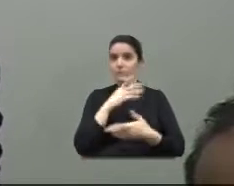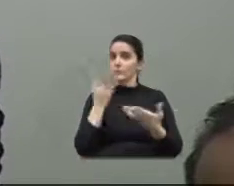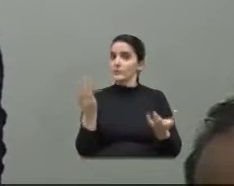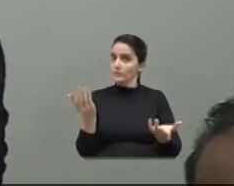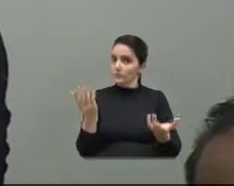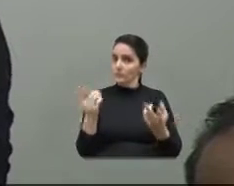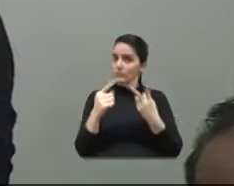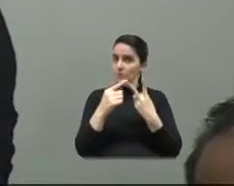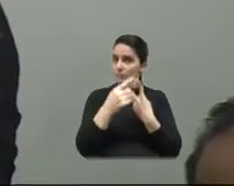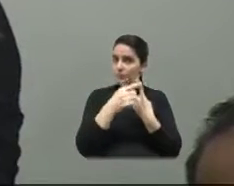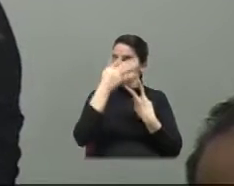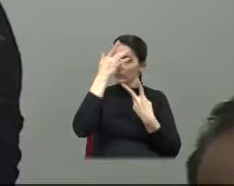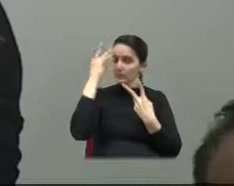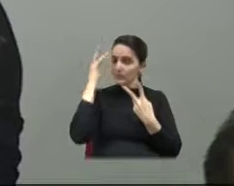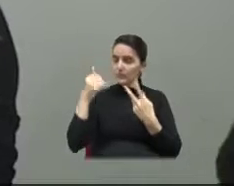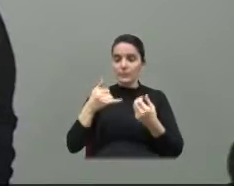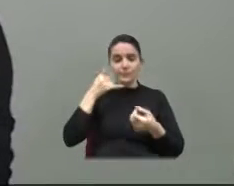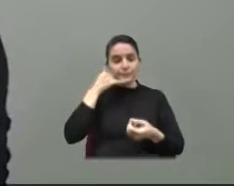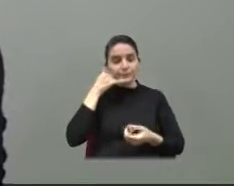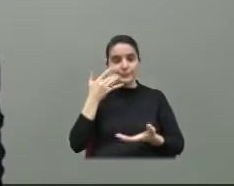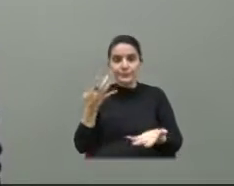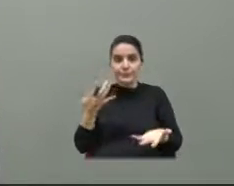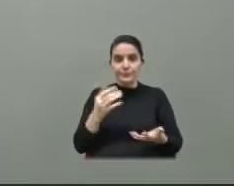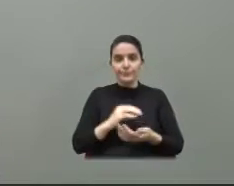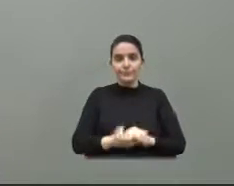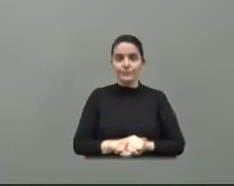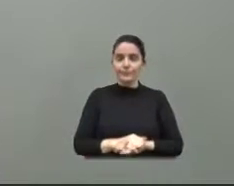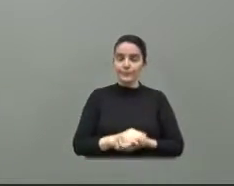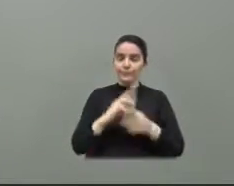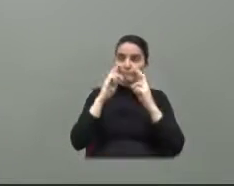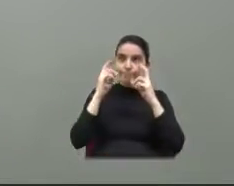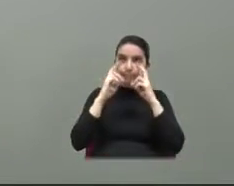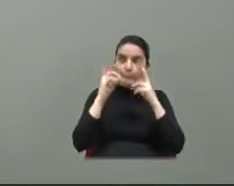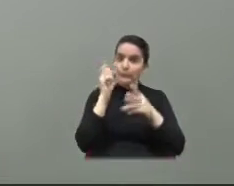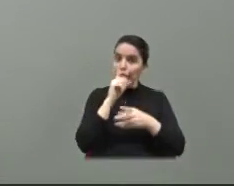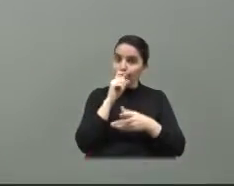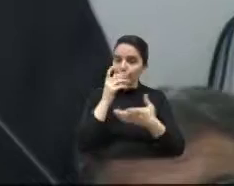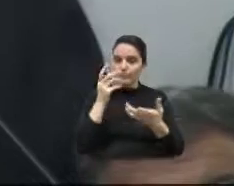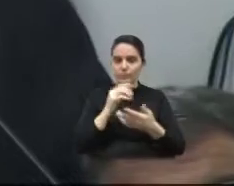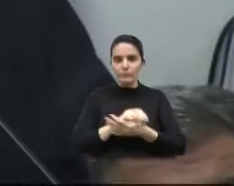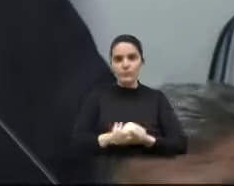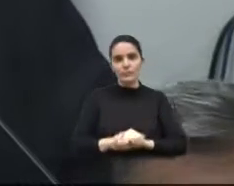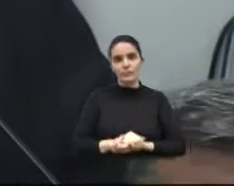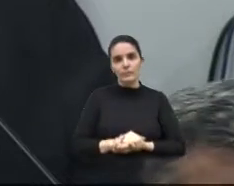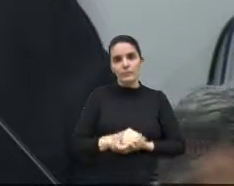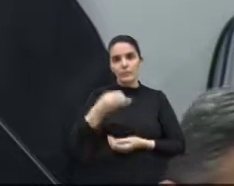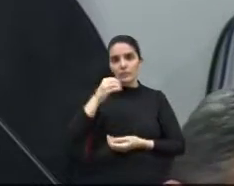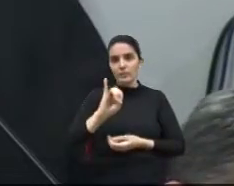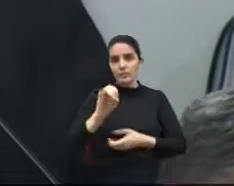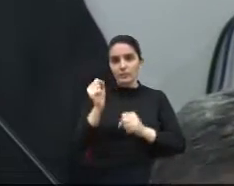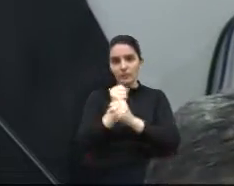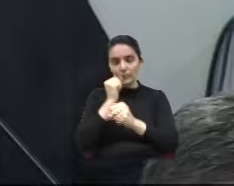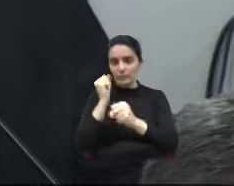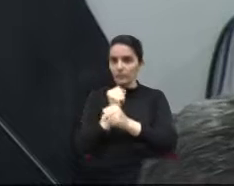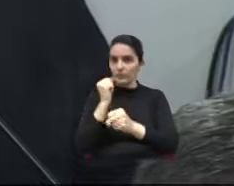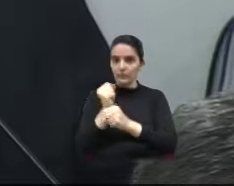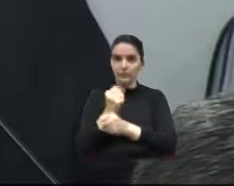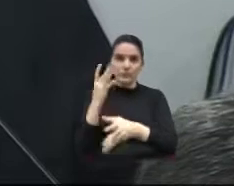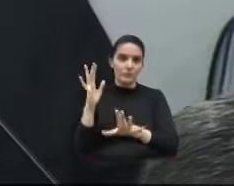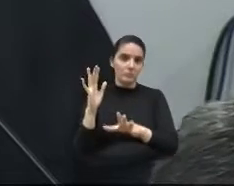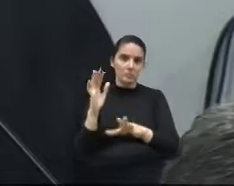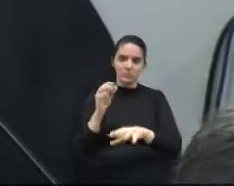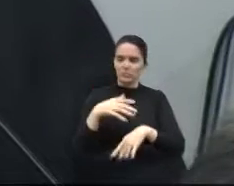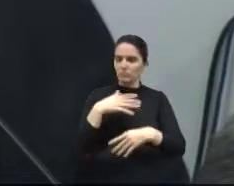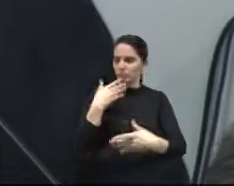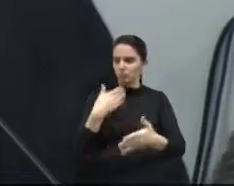2 pessoas ligaram, então por isso que eu estou falando. Eu espero que não seja verdade. Muito obrigada. Se está reformando, aí indiferente